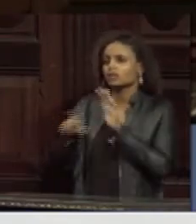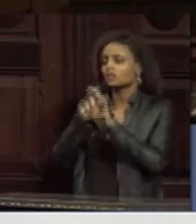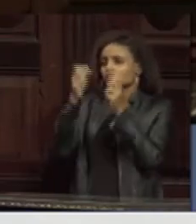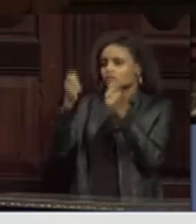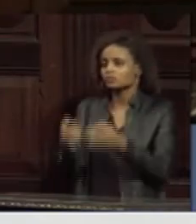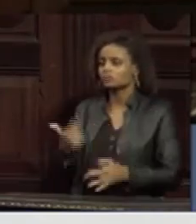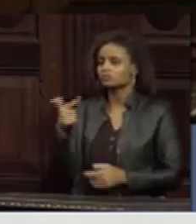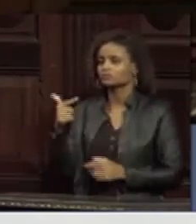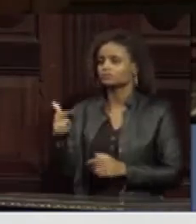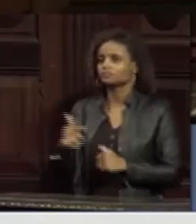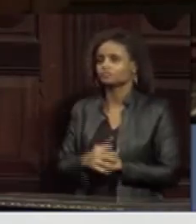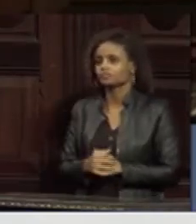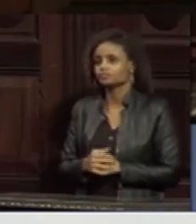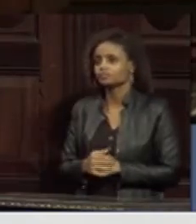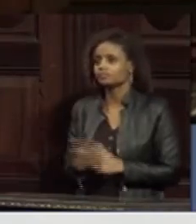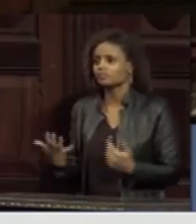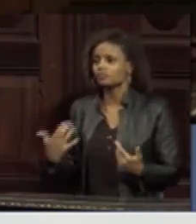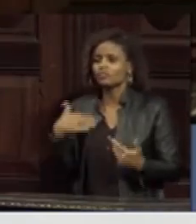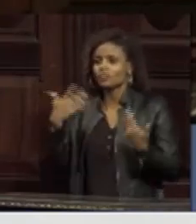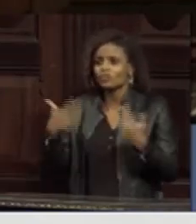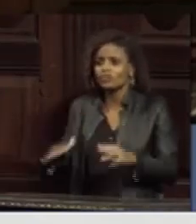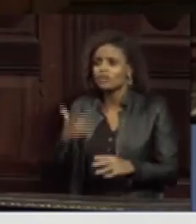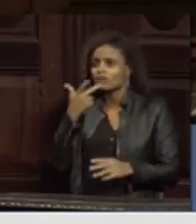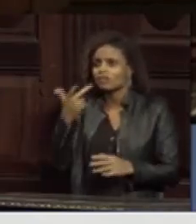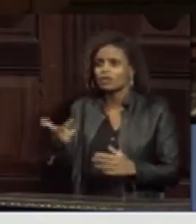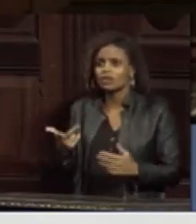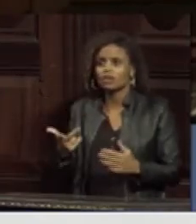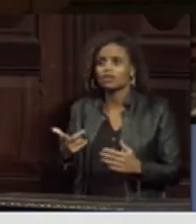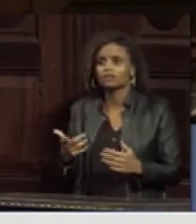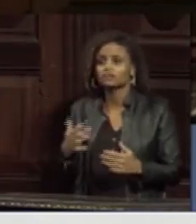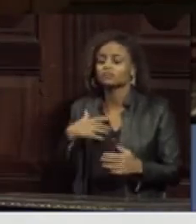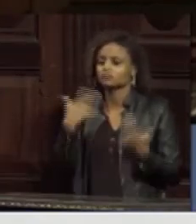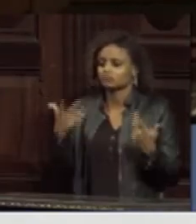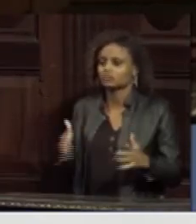queria trazer aqui esse ponto de reflexão. Muito obrigado, senhor presidente.